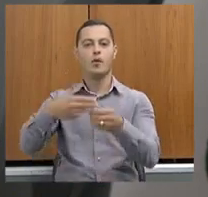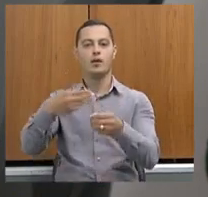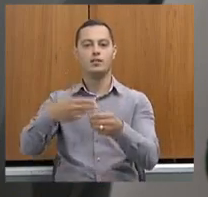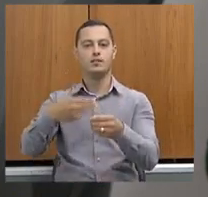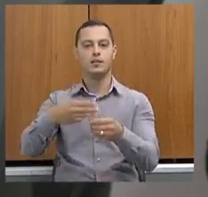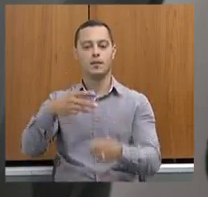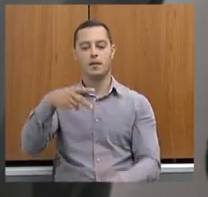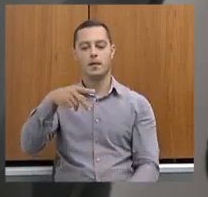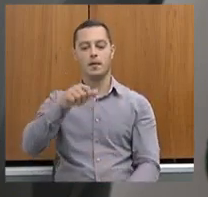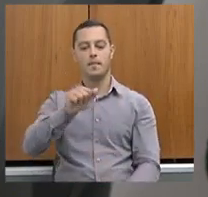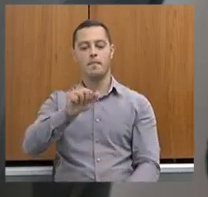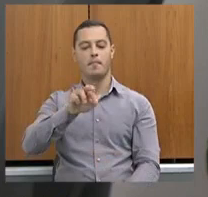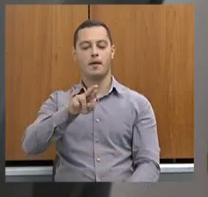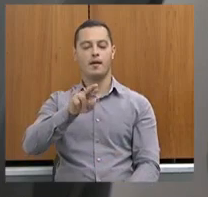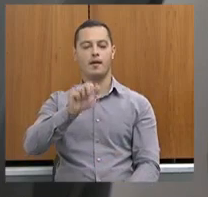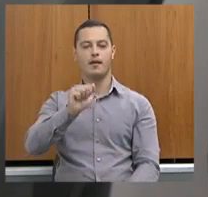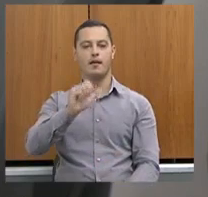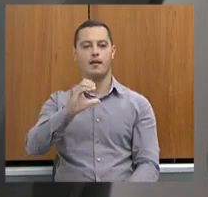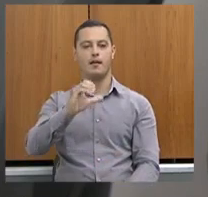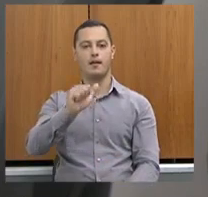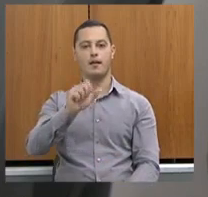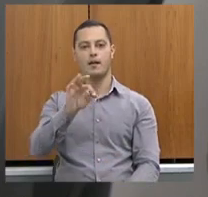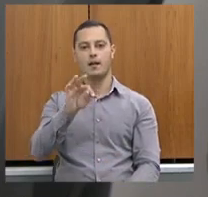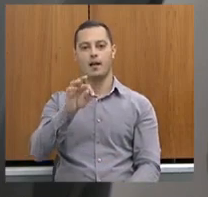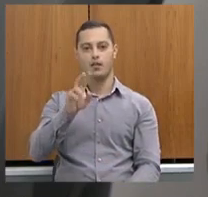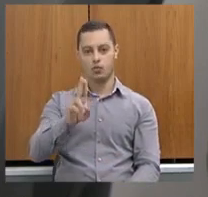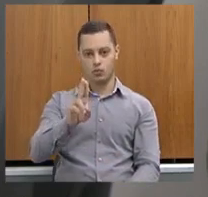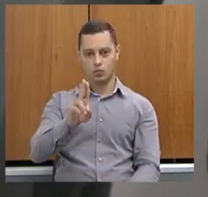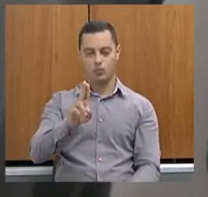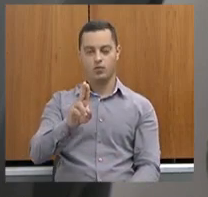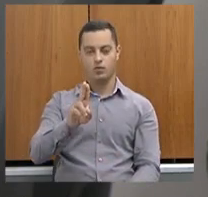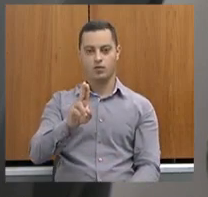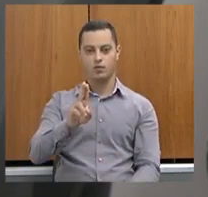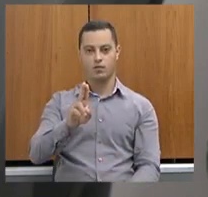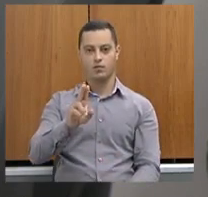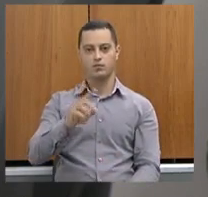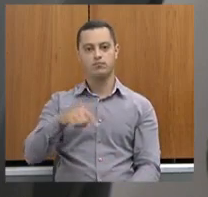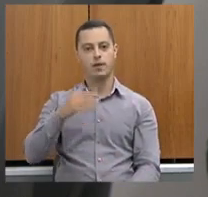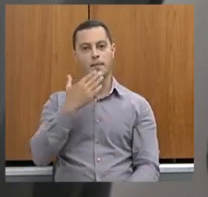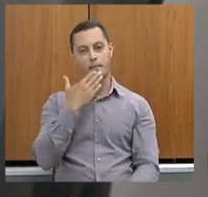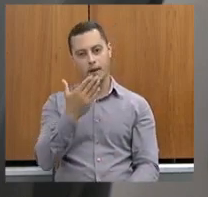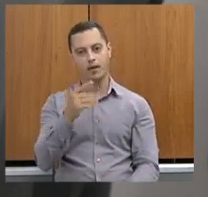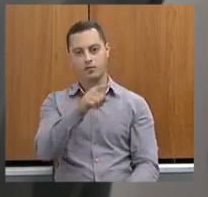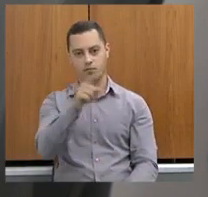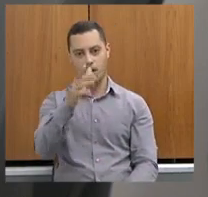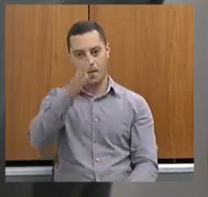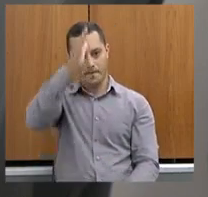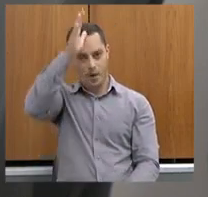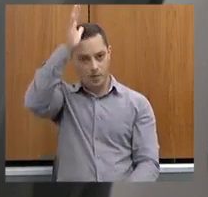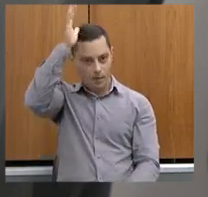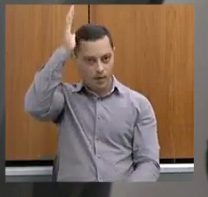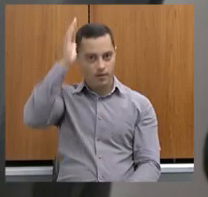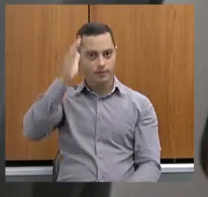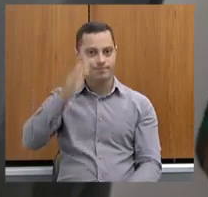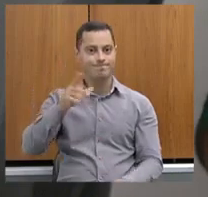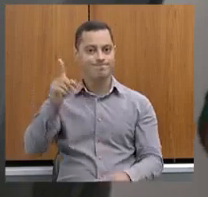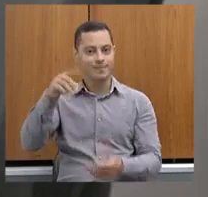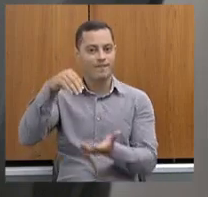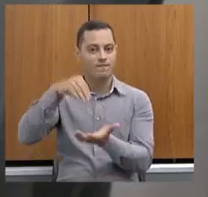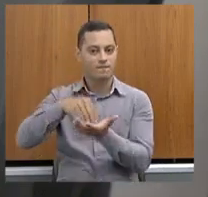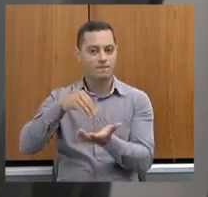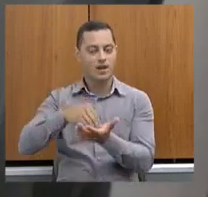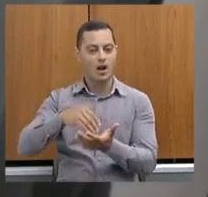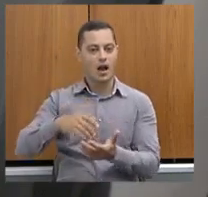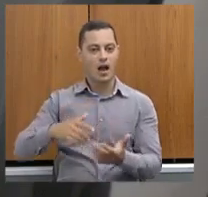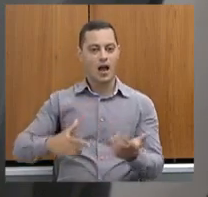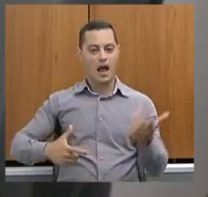foi abordado pelo graduado Deputado Pedimos que o corpo de bombeiros nos forneça armamento melhor